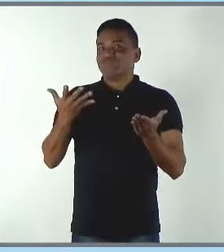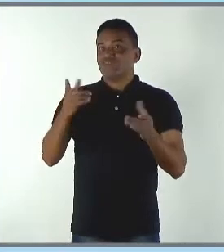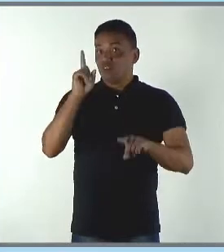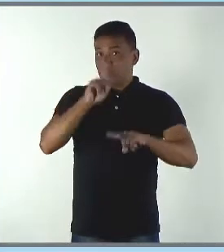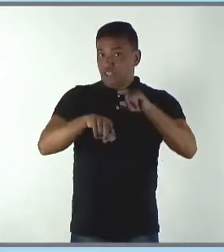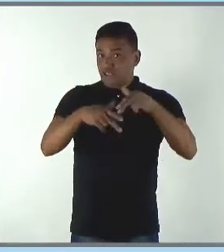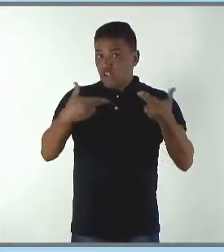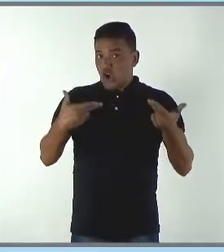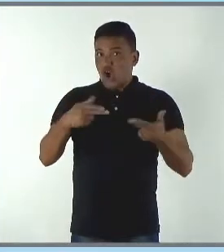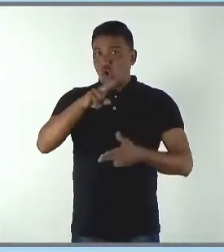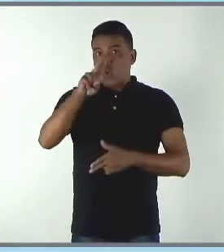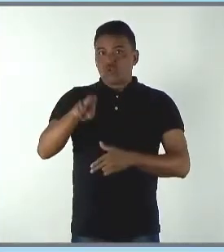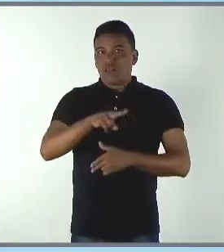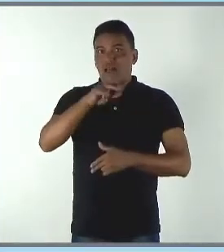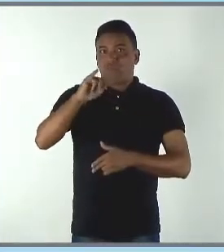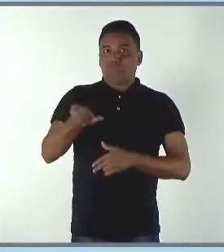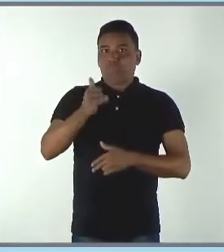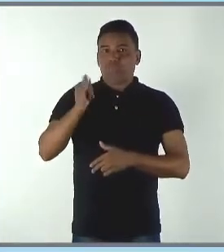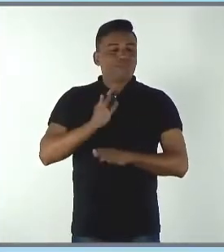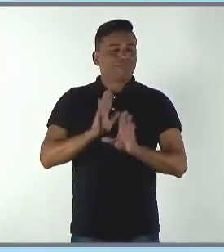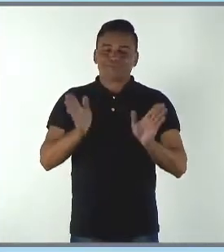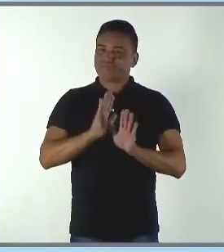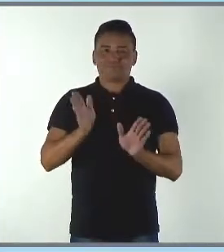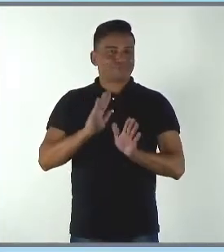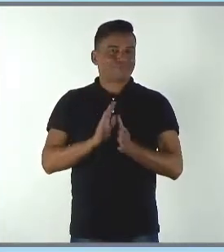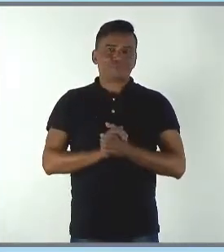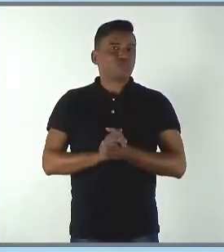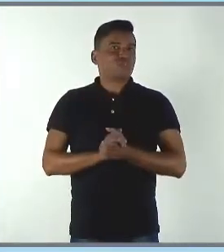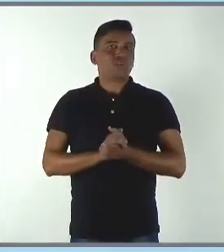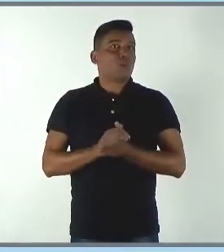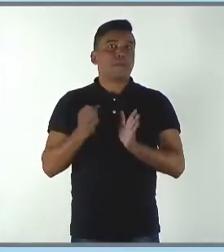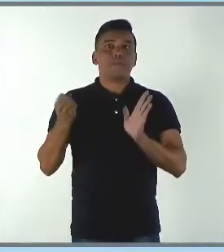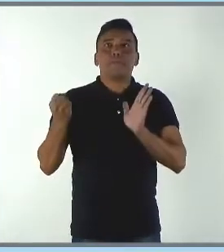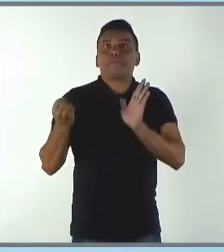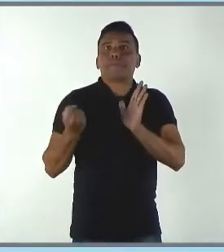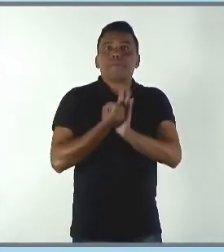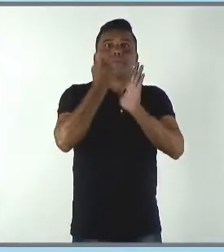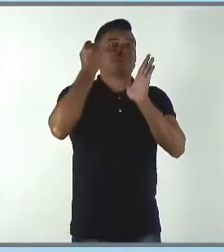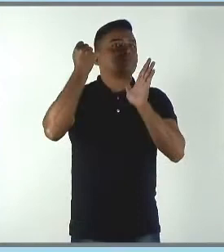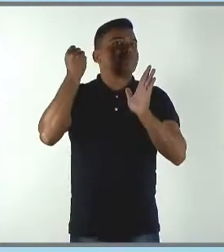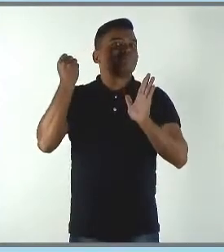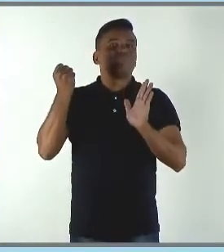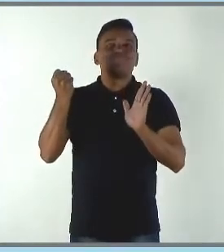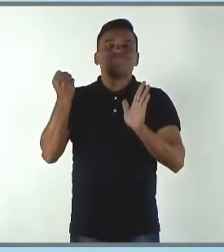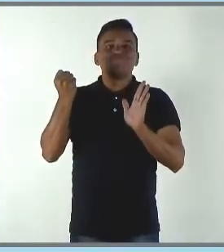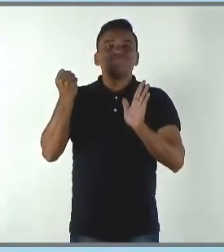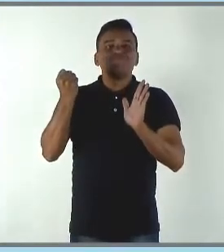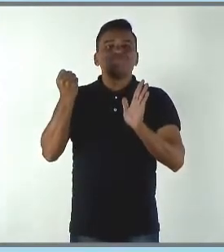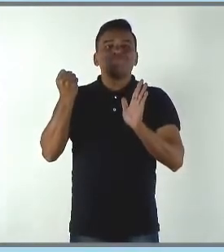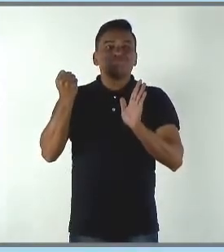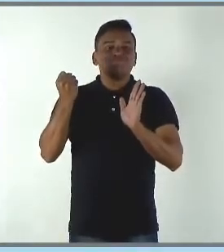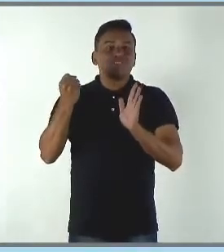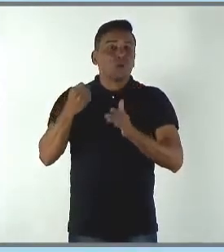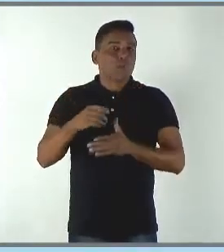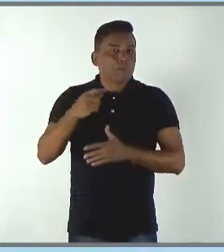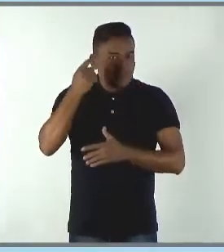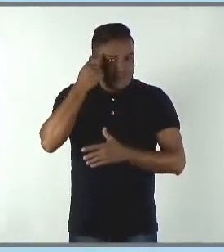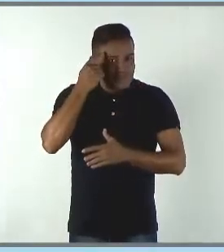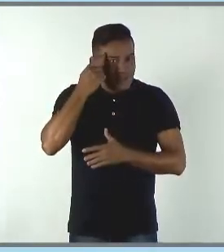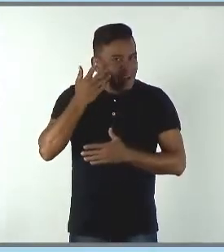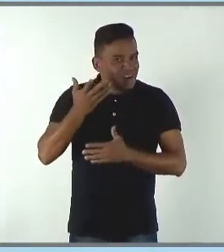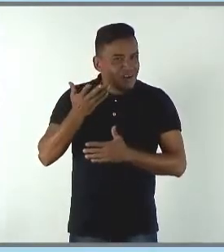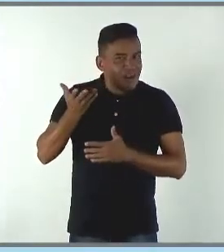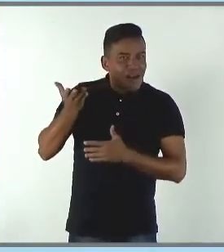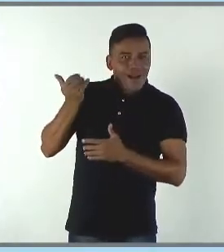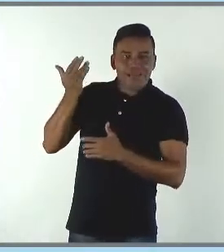consumo. Há toda uma produção simbólica sobre esse objeto, a ponto de, às vezes, nós deixarmos uma viagem para trás alguma